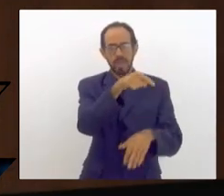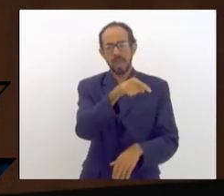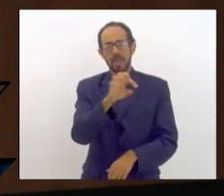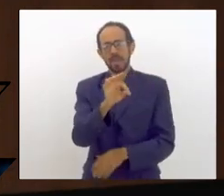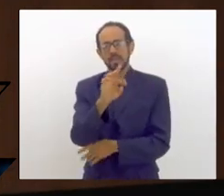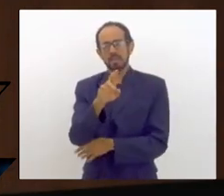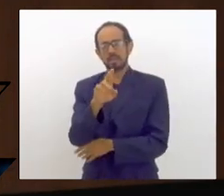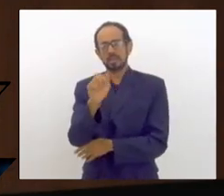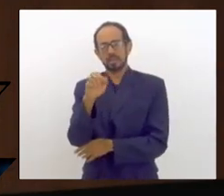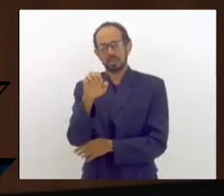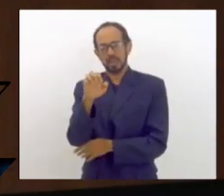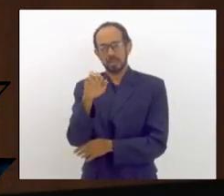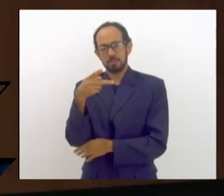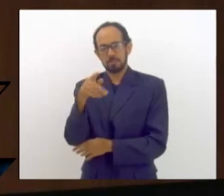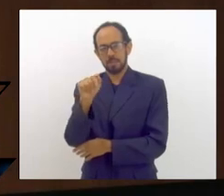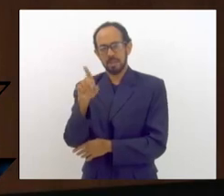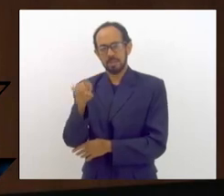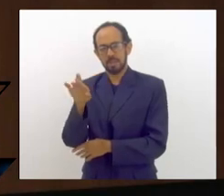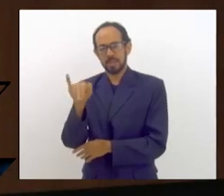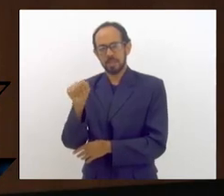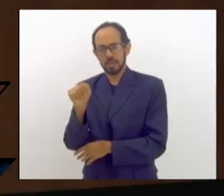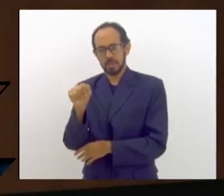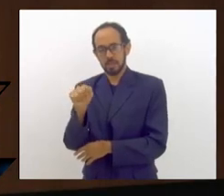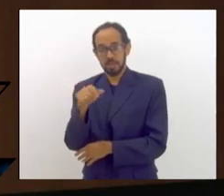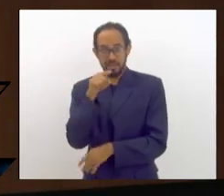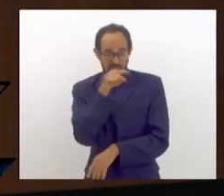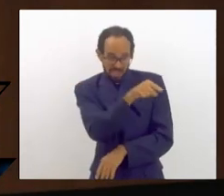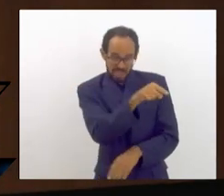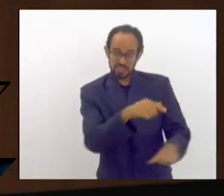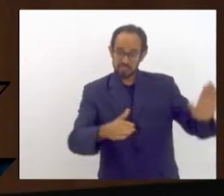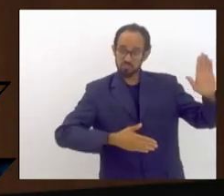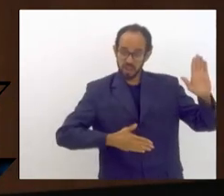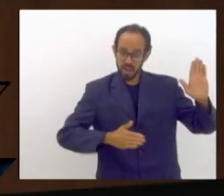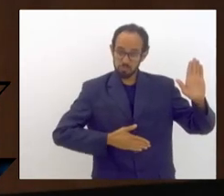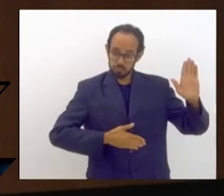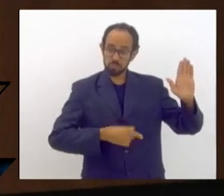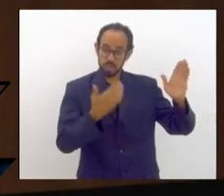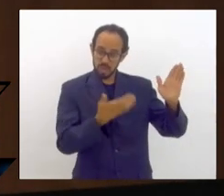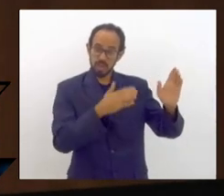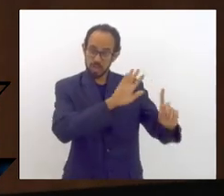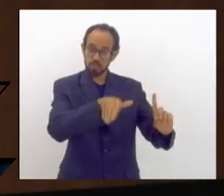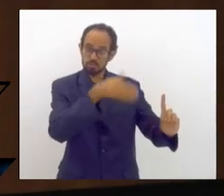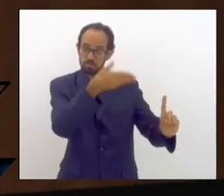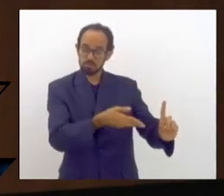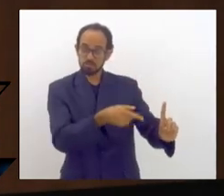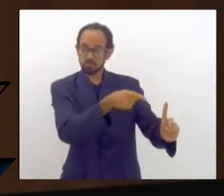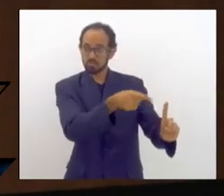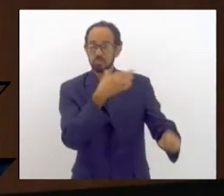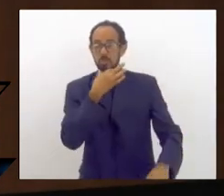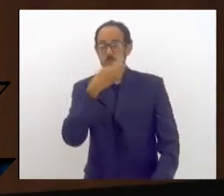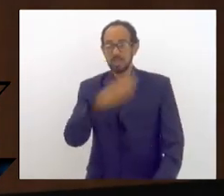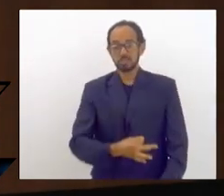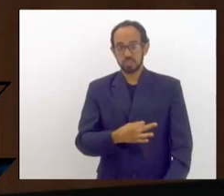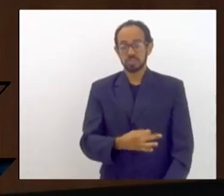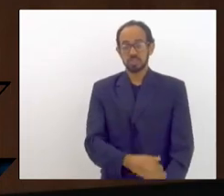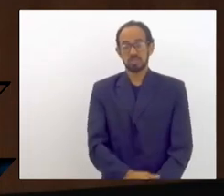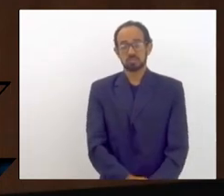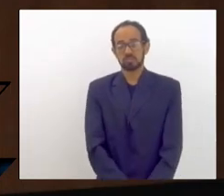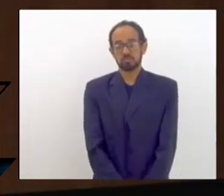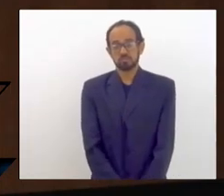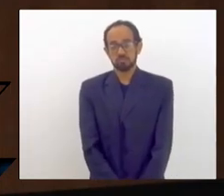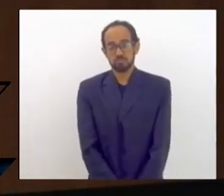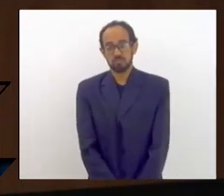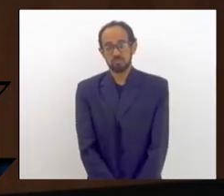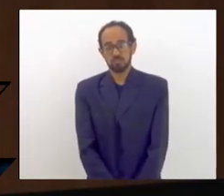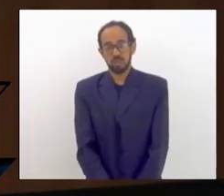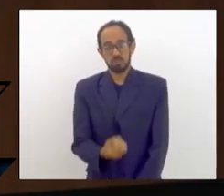Esse vagabundo que ela tá querendo homenagear, pô. O verdadeiro machista. Machista. E é